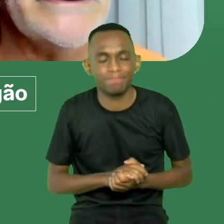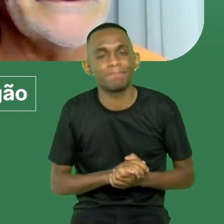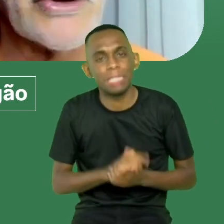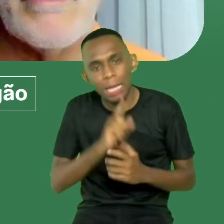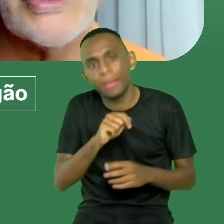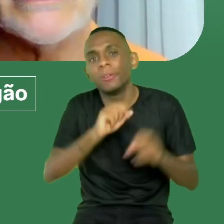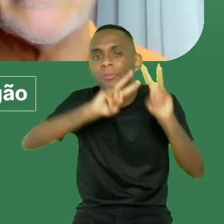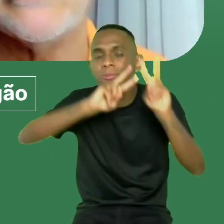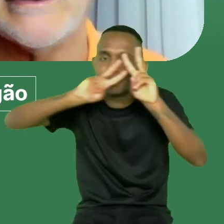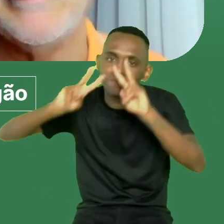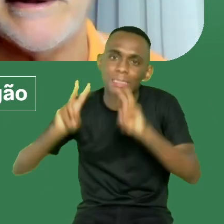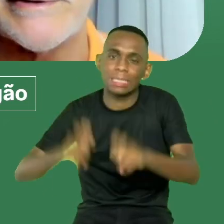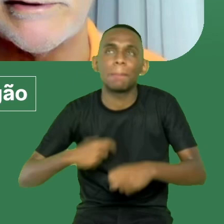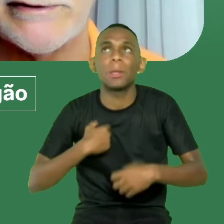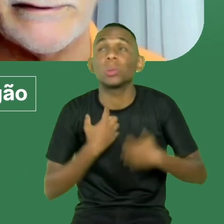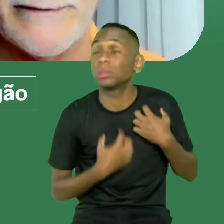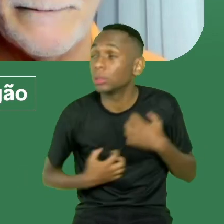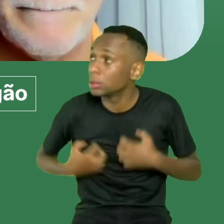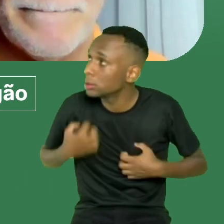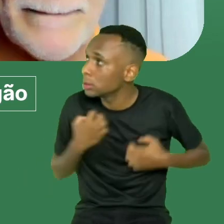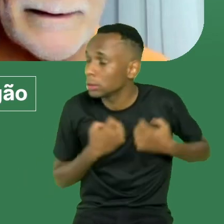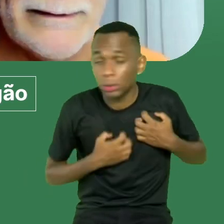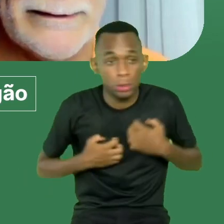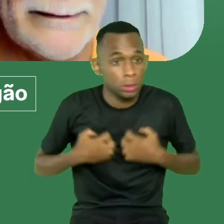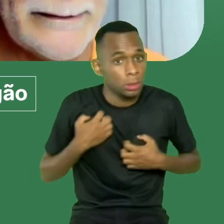assim que me incomoda profundamente.